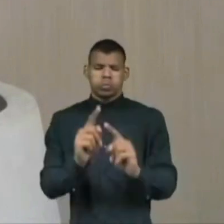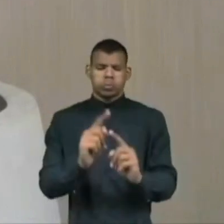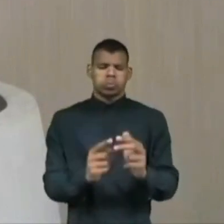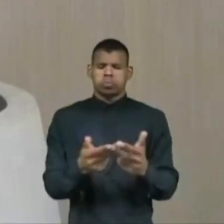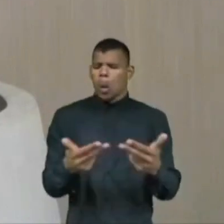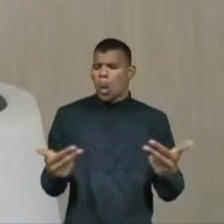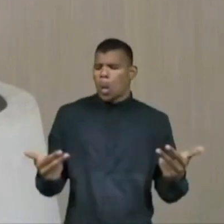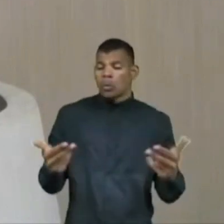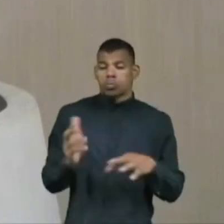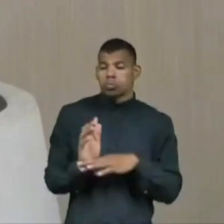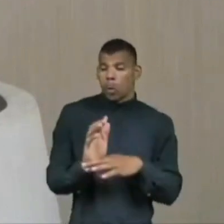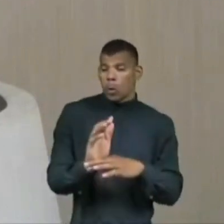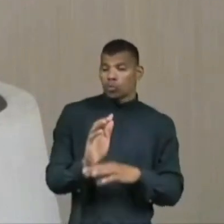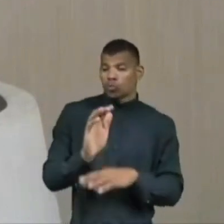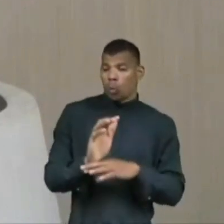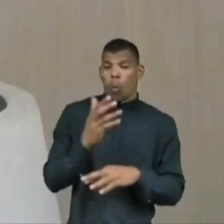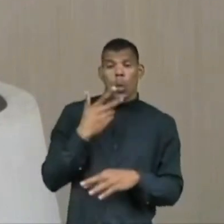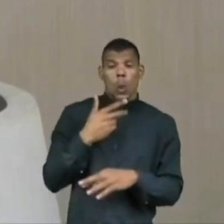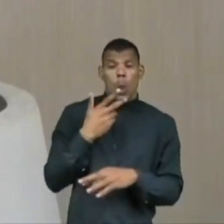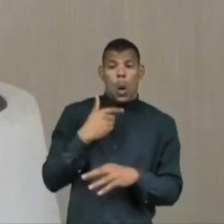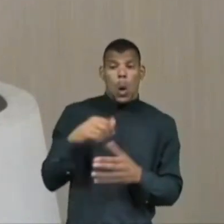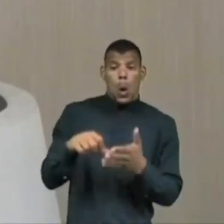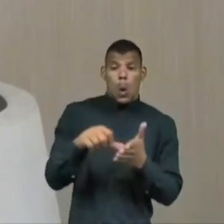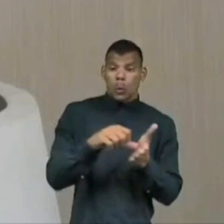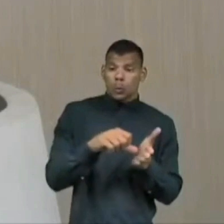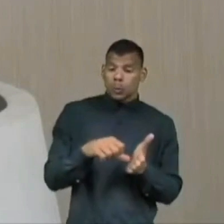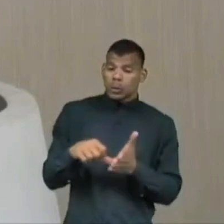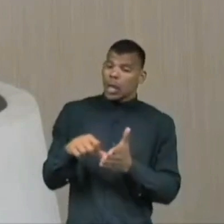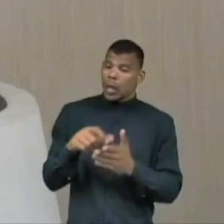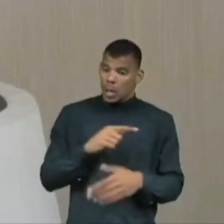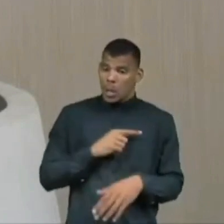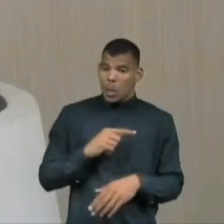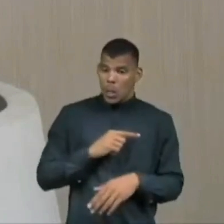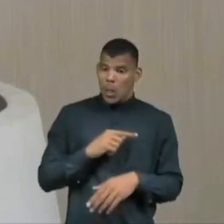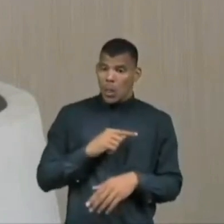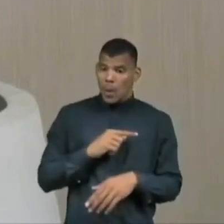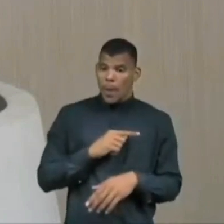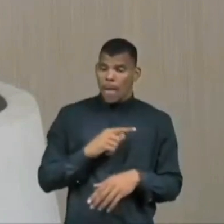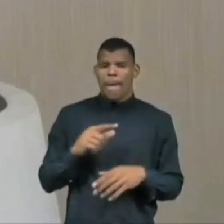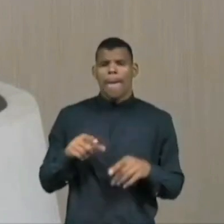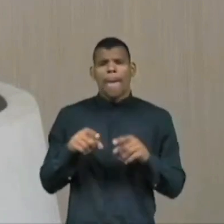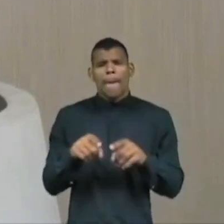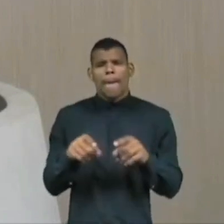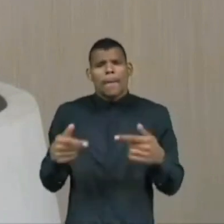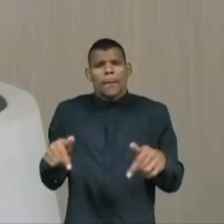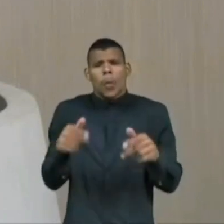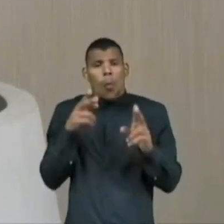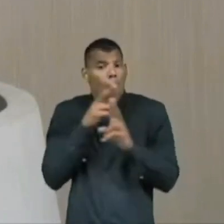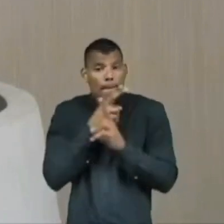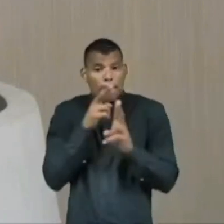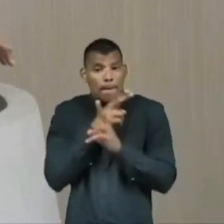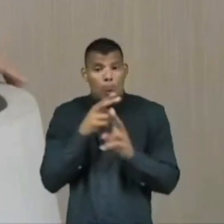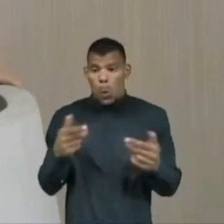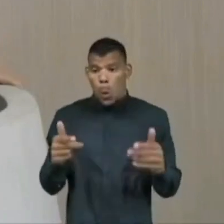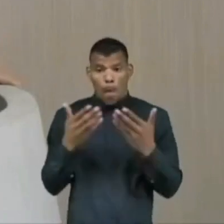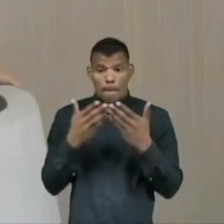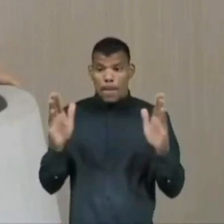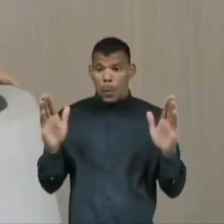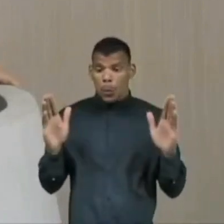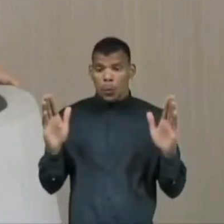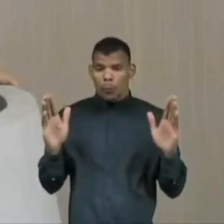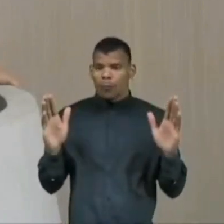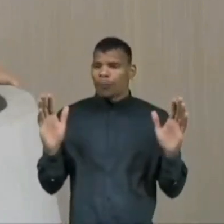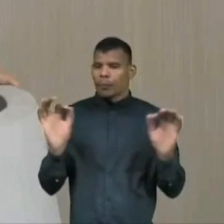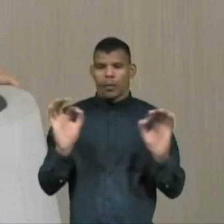atender o cearense naquelas unidades, que não tem emergência aberta para